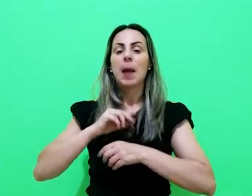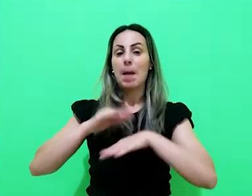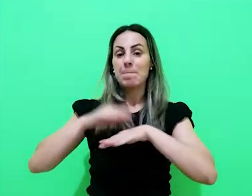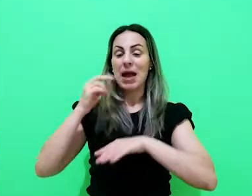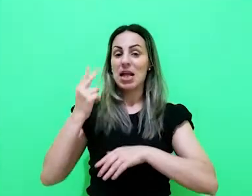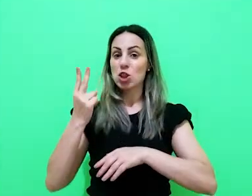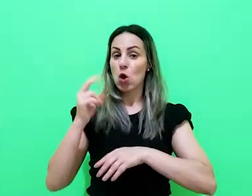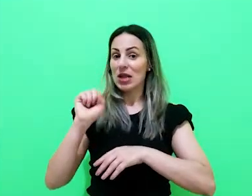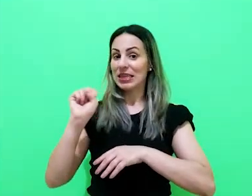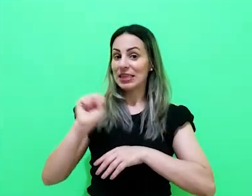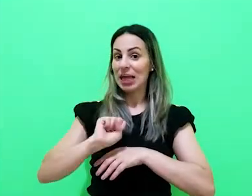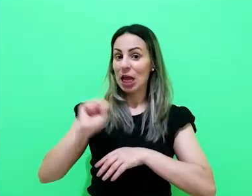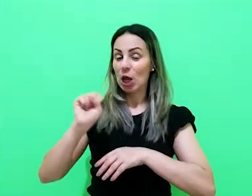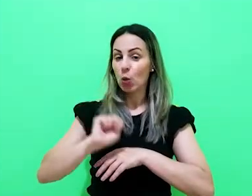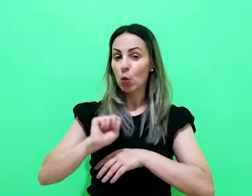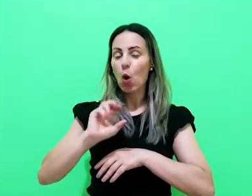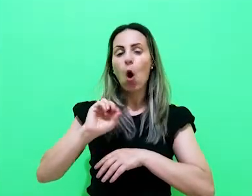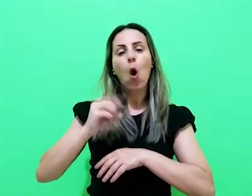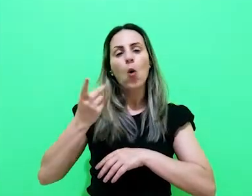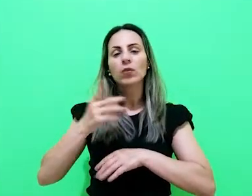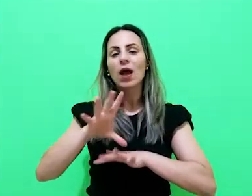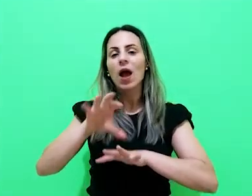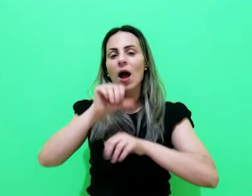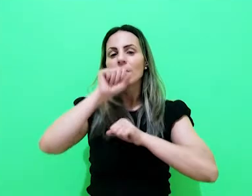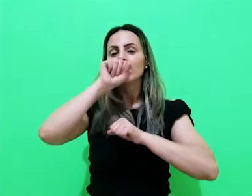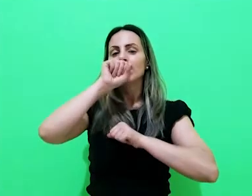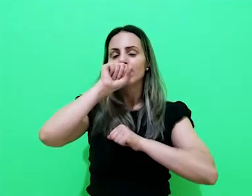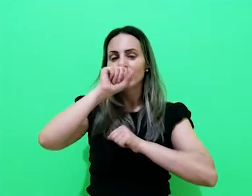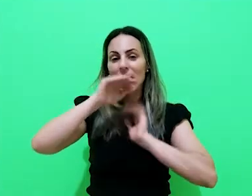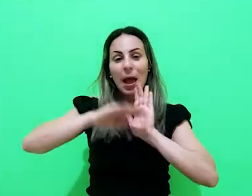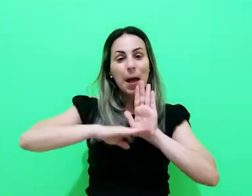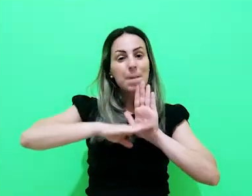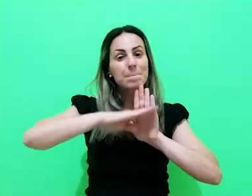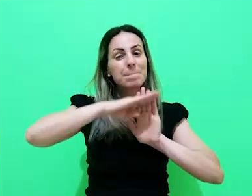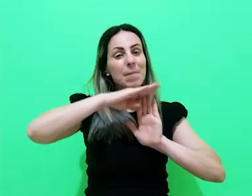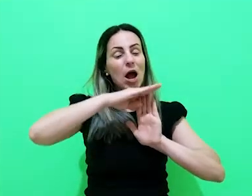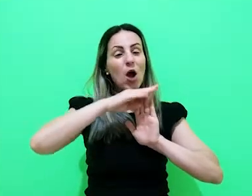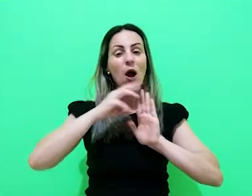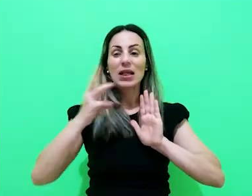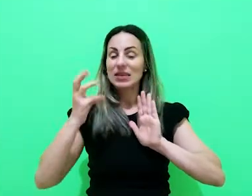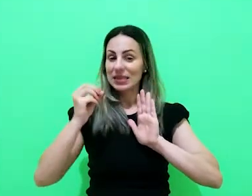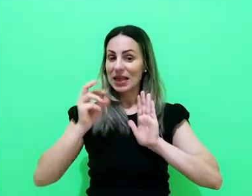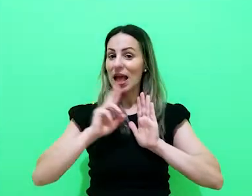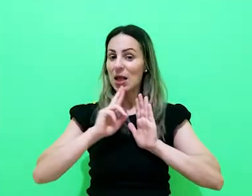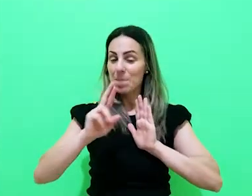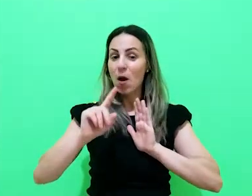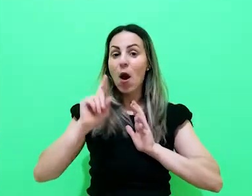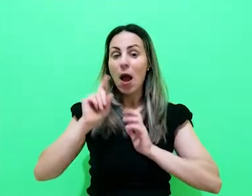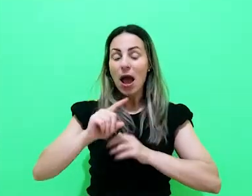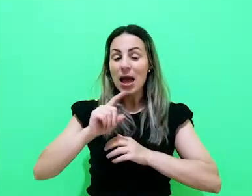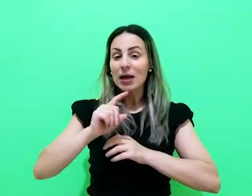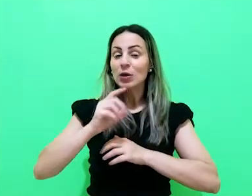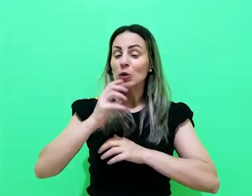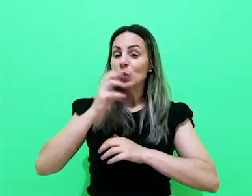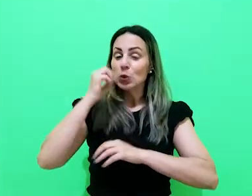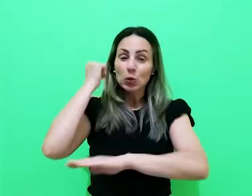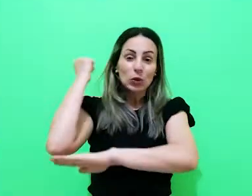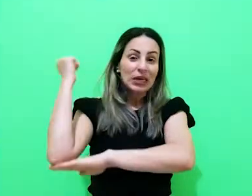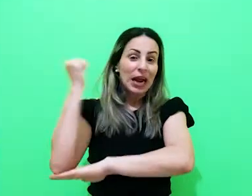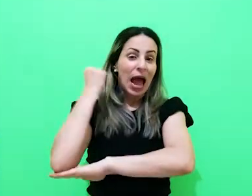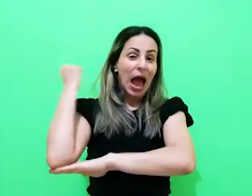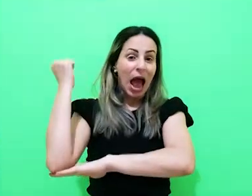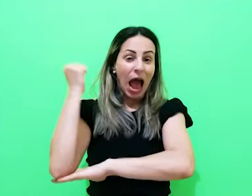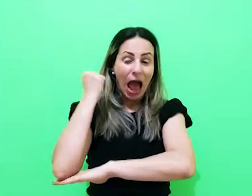que 2 segundos, ou ela tem uma respiração maior do que 30 respirações por minuto, ela é uma vítima crítica. Ela tem